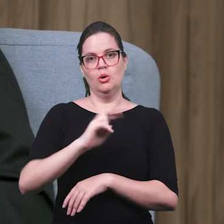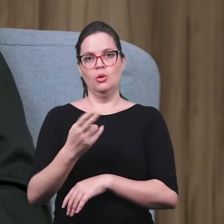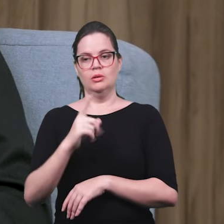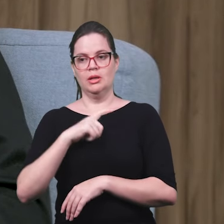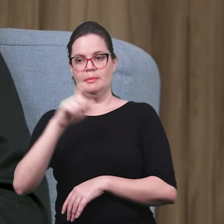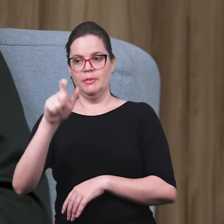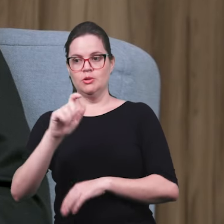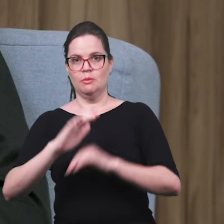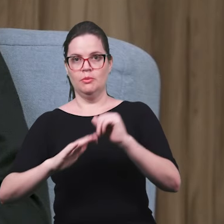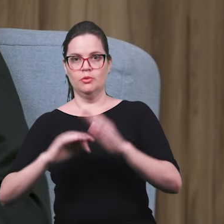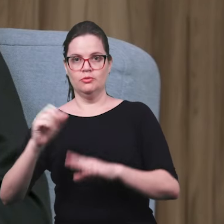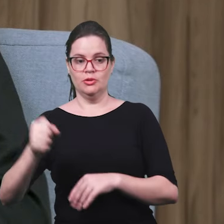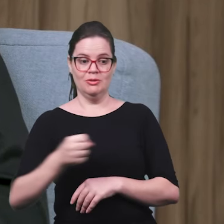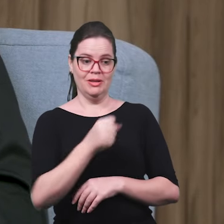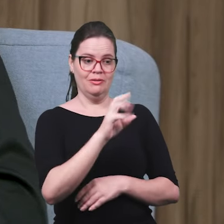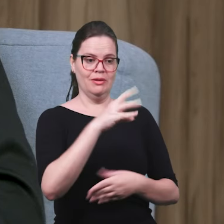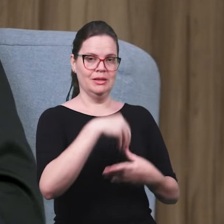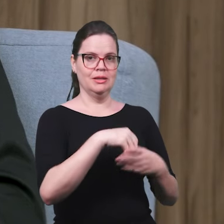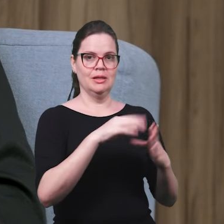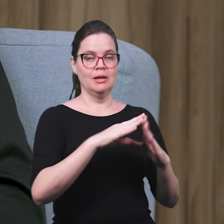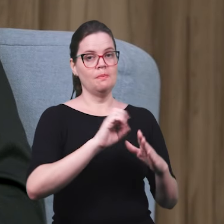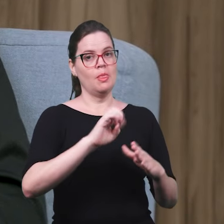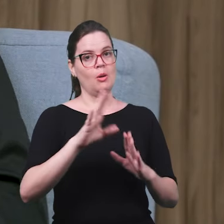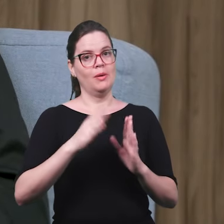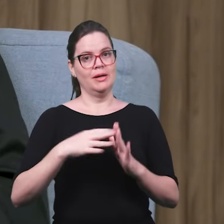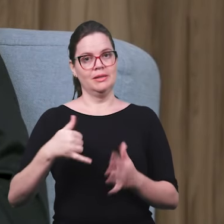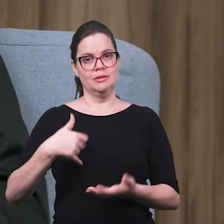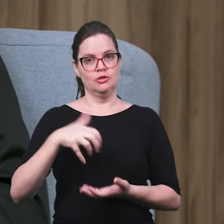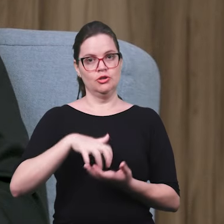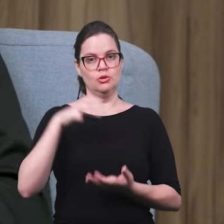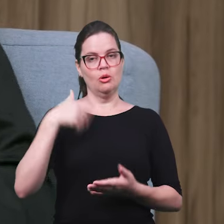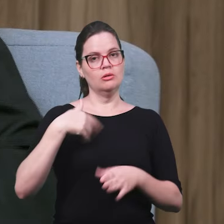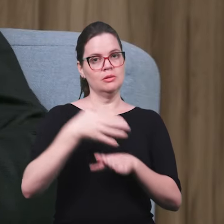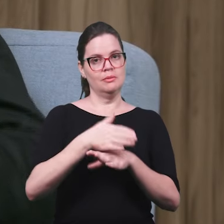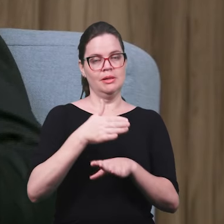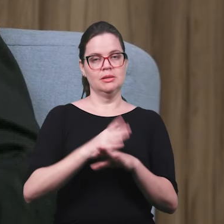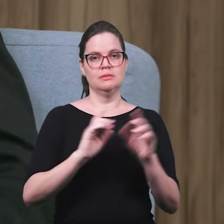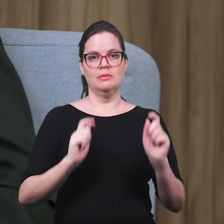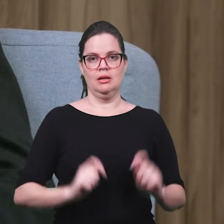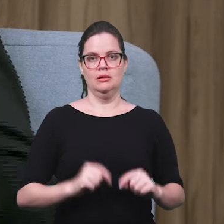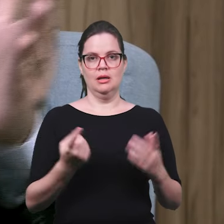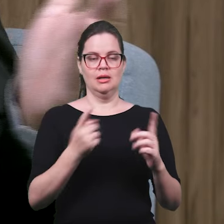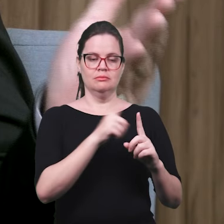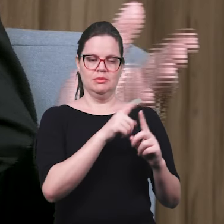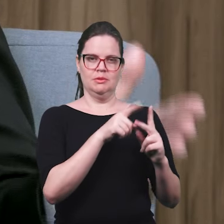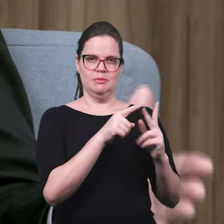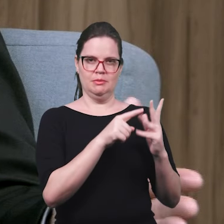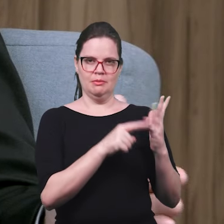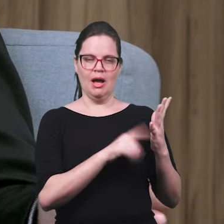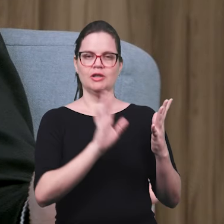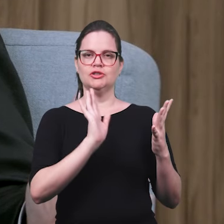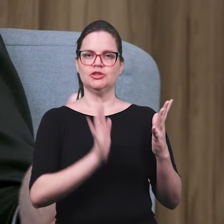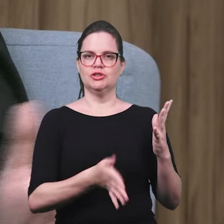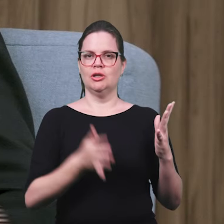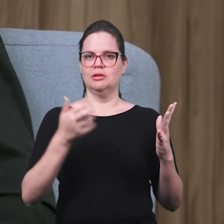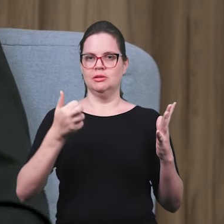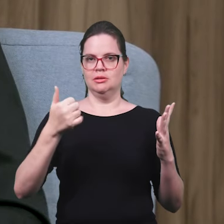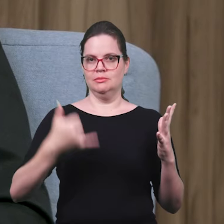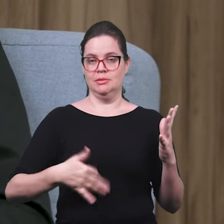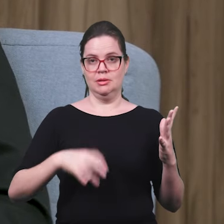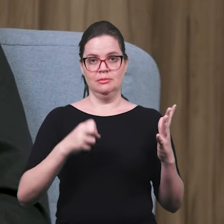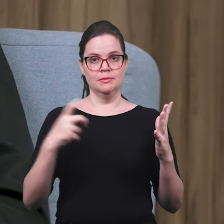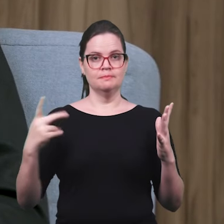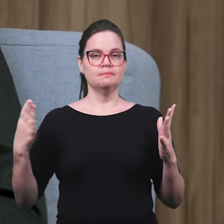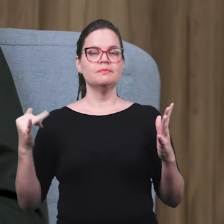casa. Ou também ele tem a casa de repouso. Então, assim, essas outras formas de cuidado que nós já falamos nos episódios